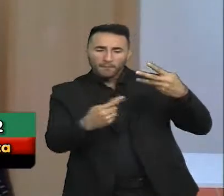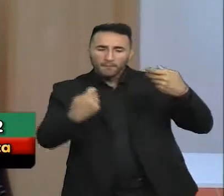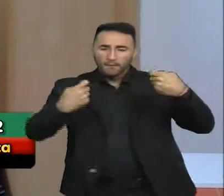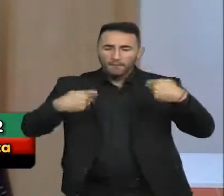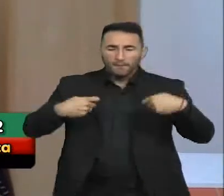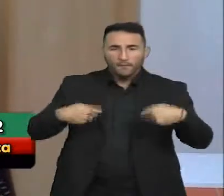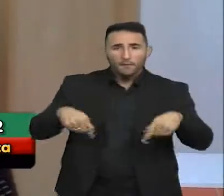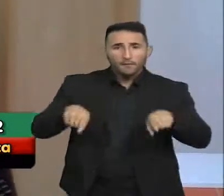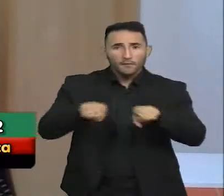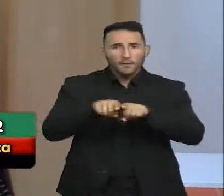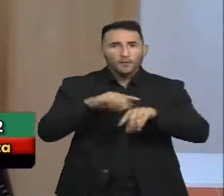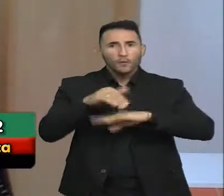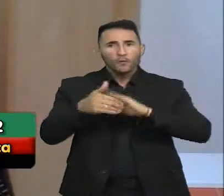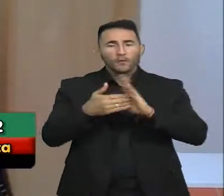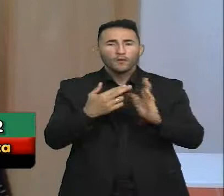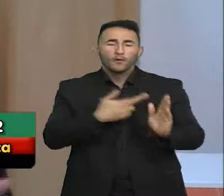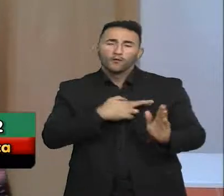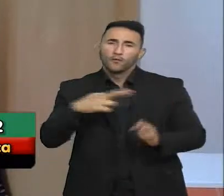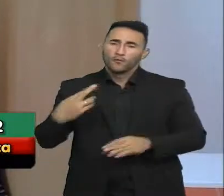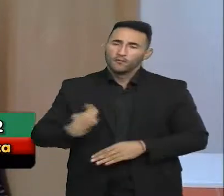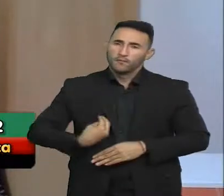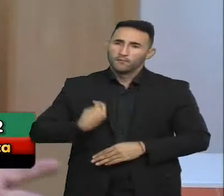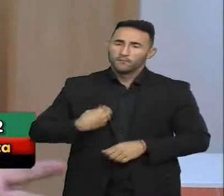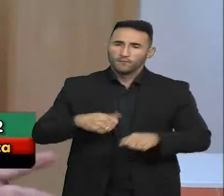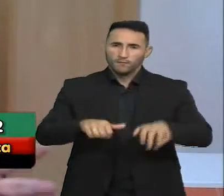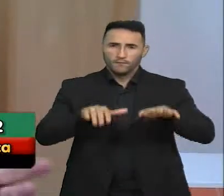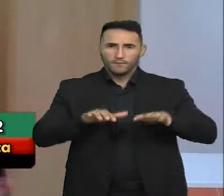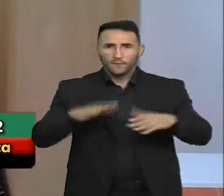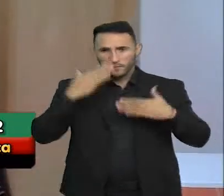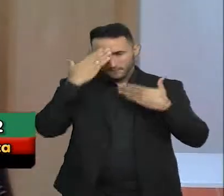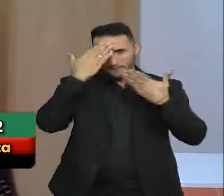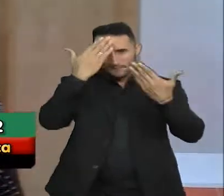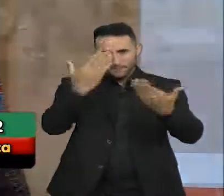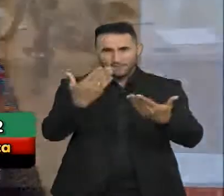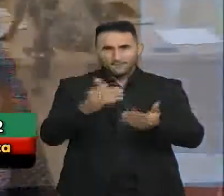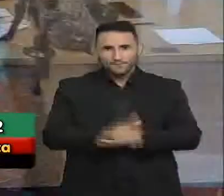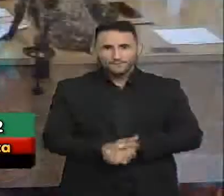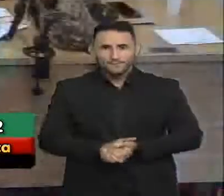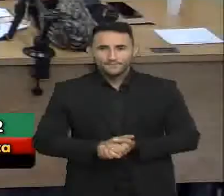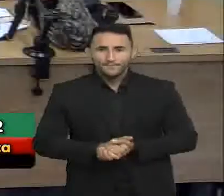de todas as religiões aqui presente. Obrigada, gente.